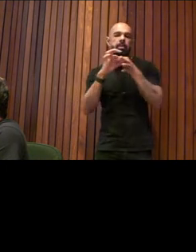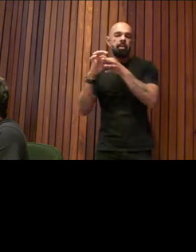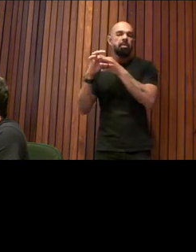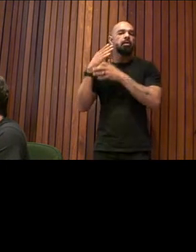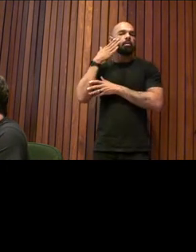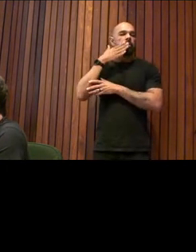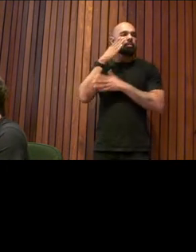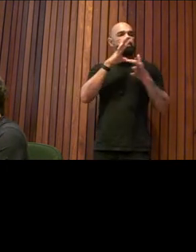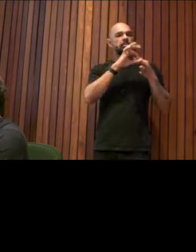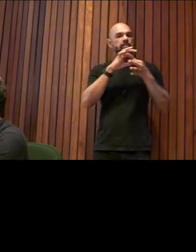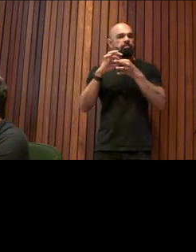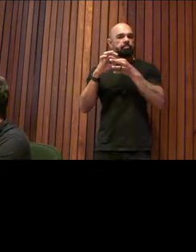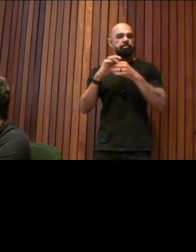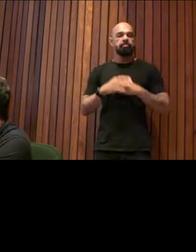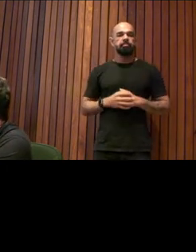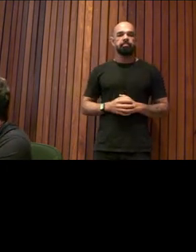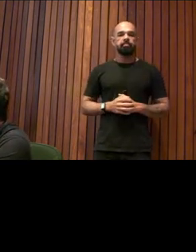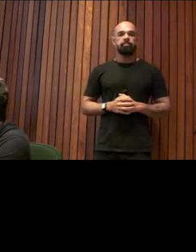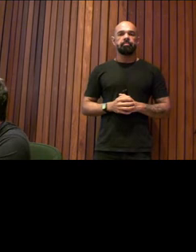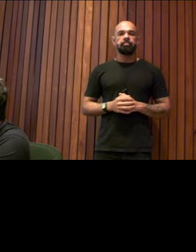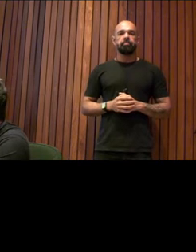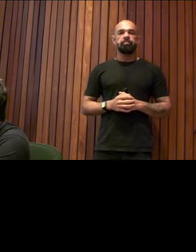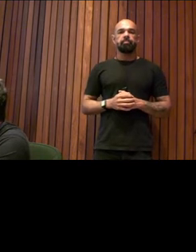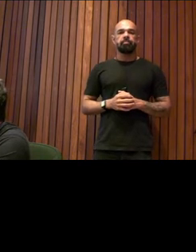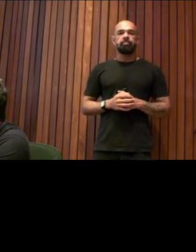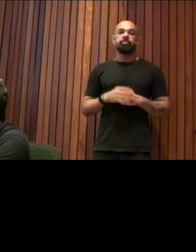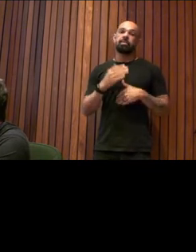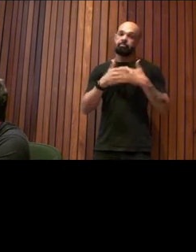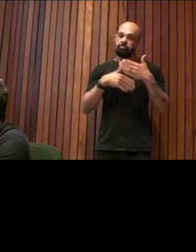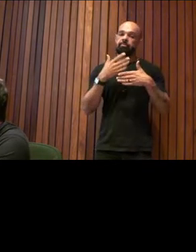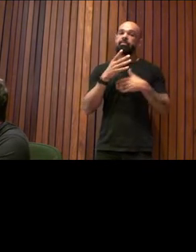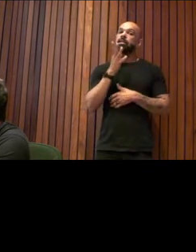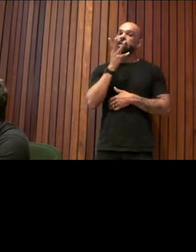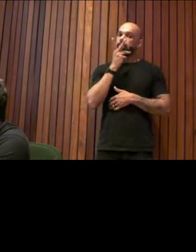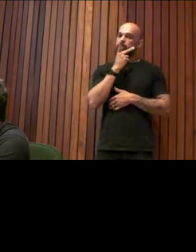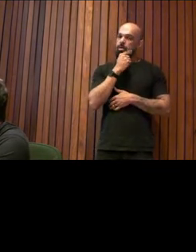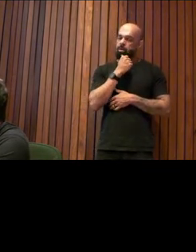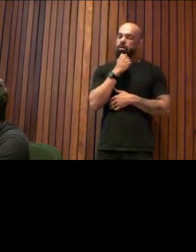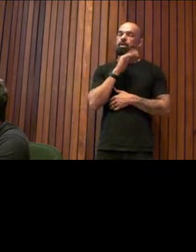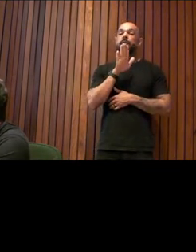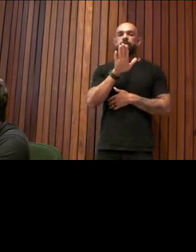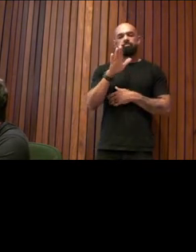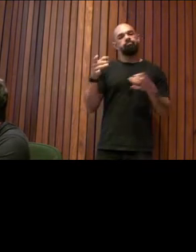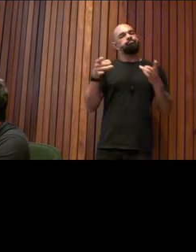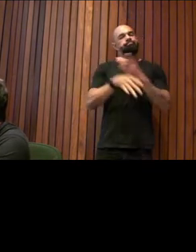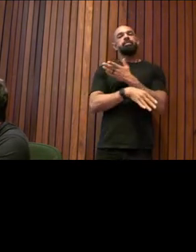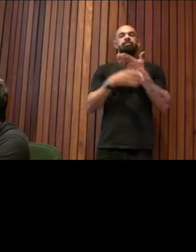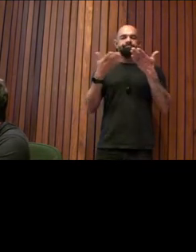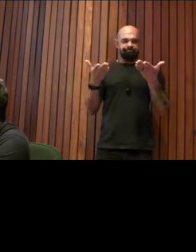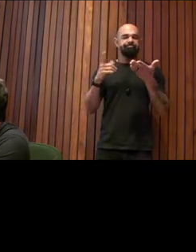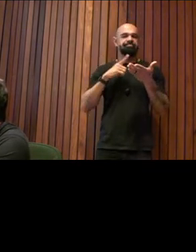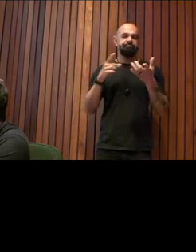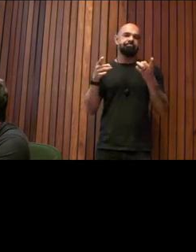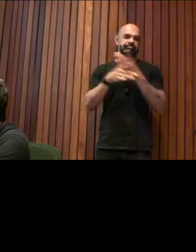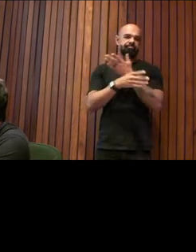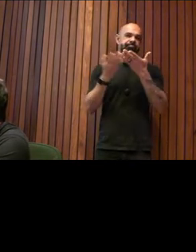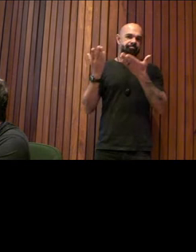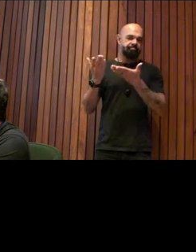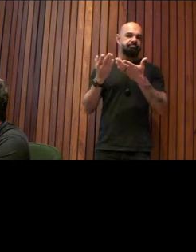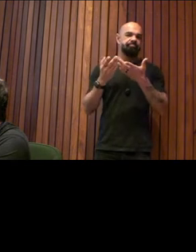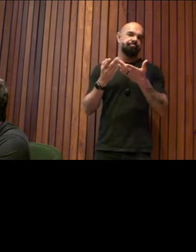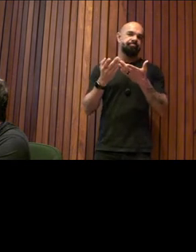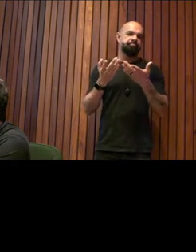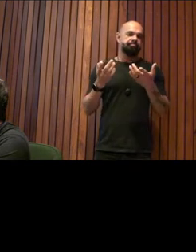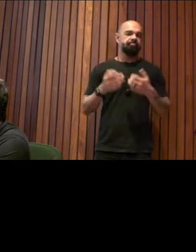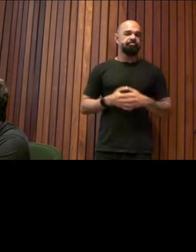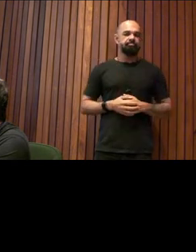delas, tal, é um processo, né, longo, mas que está aí, né, tá aí feito, né,